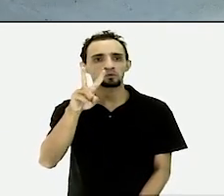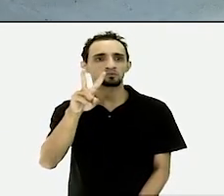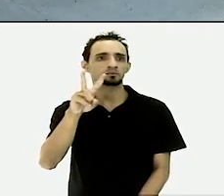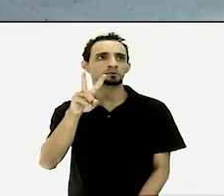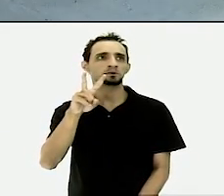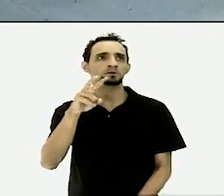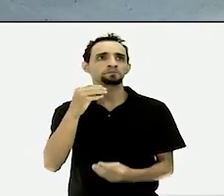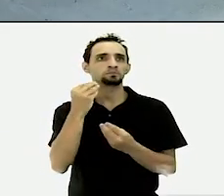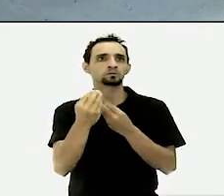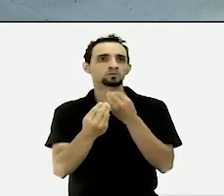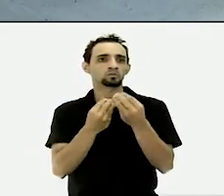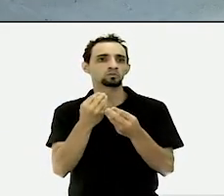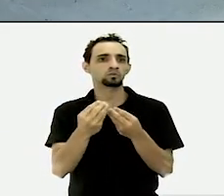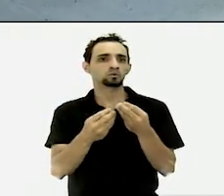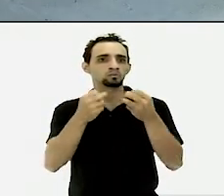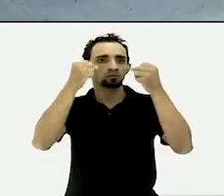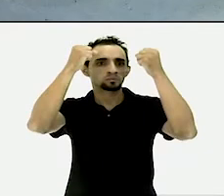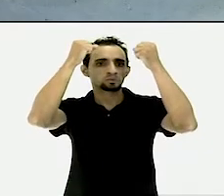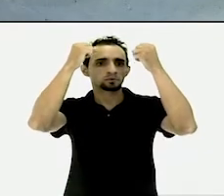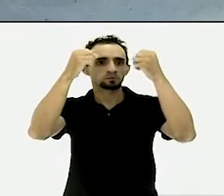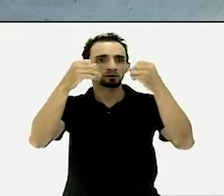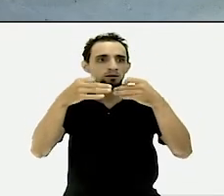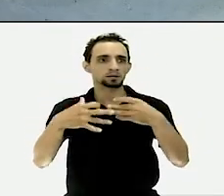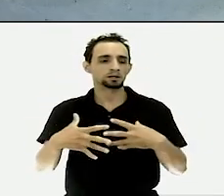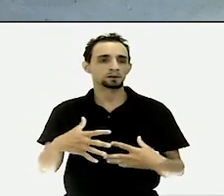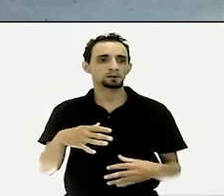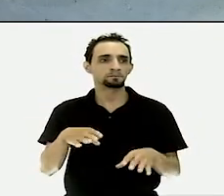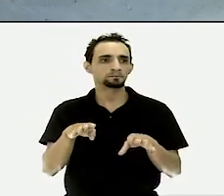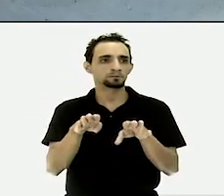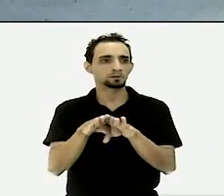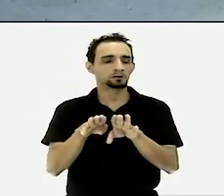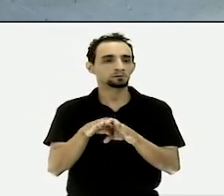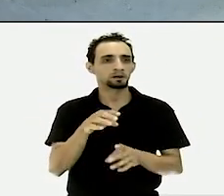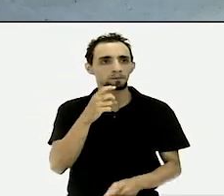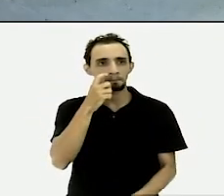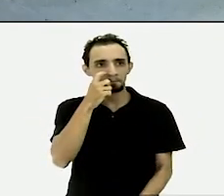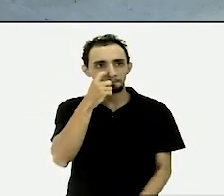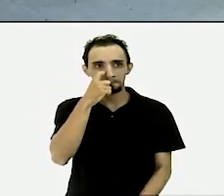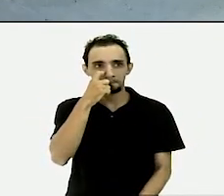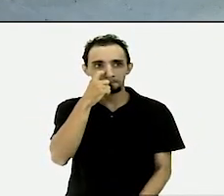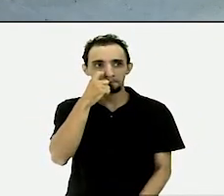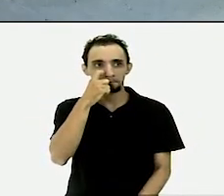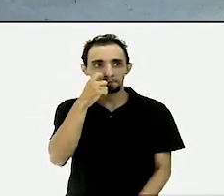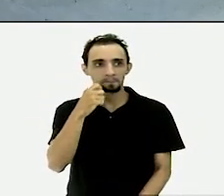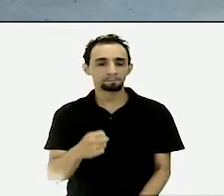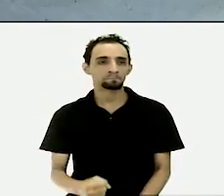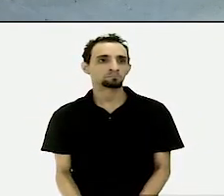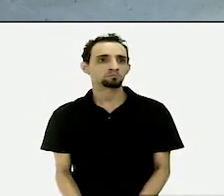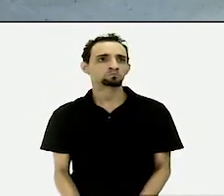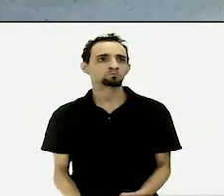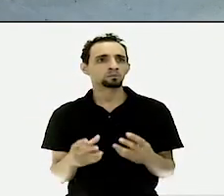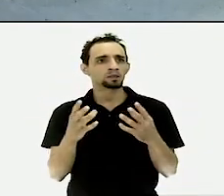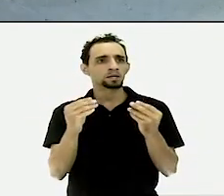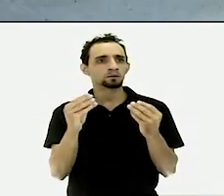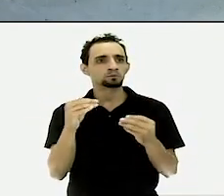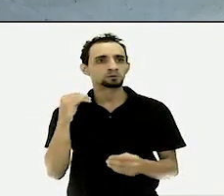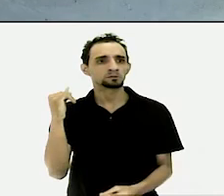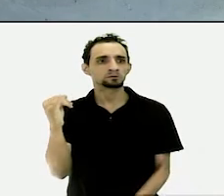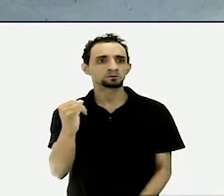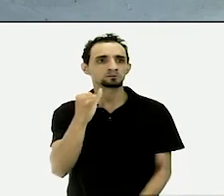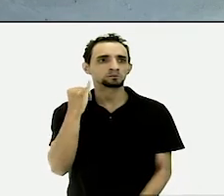que ali trabalham, né, que você havia colocado essa maquete numa das nossas sessões, ficaria uma coisa muito